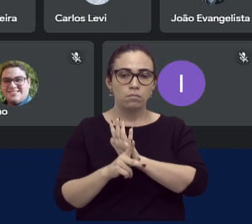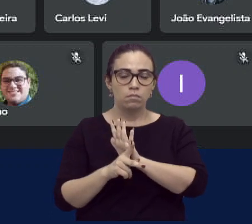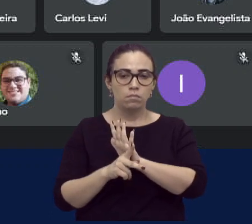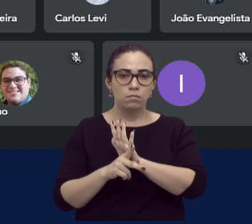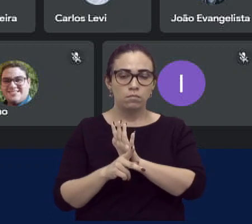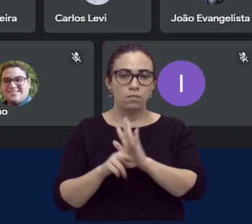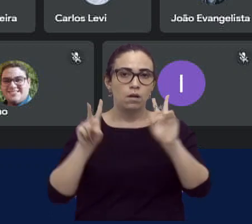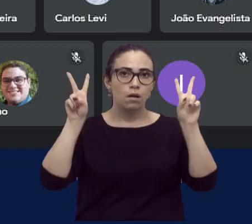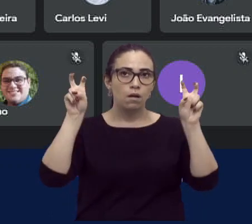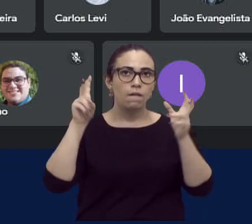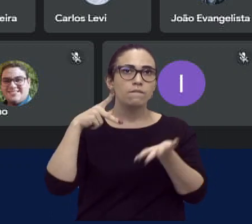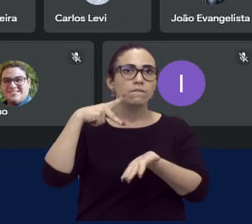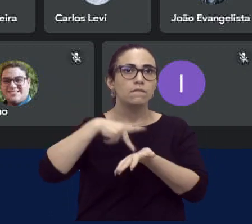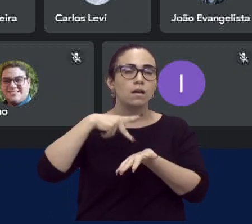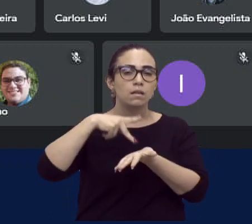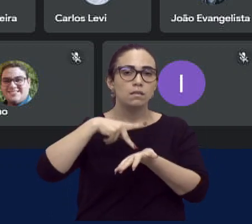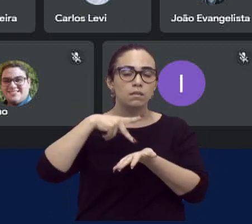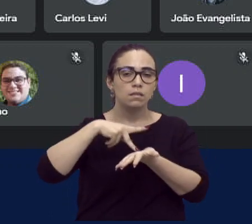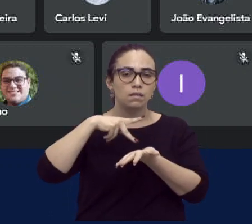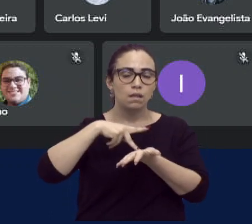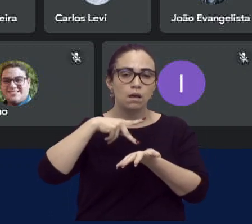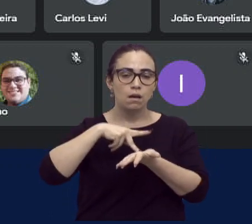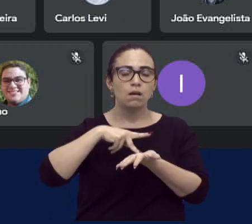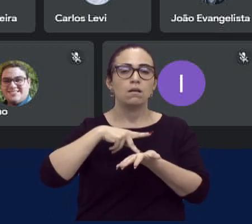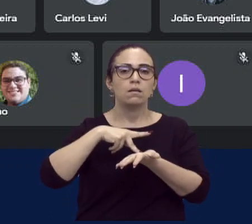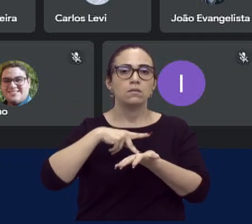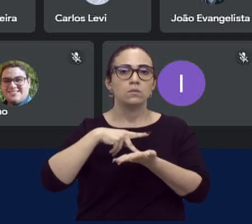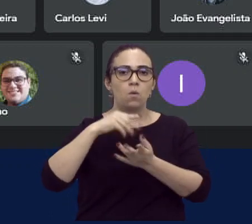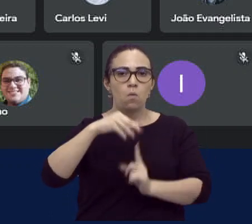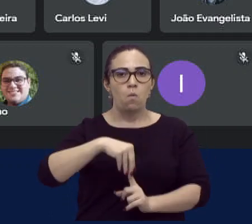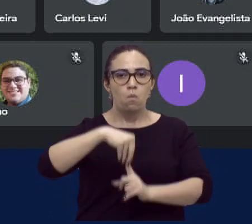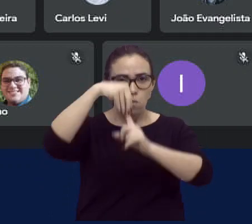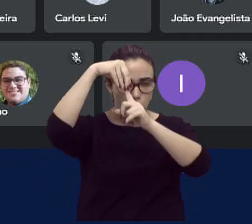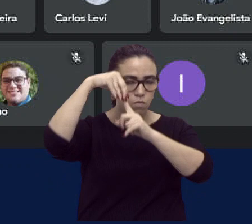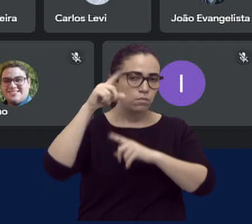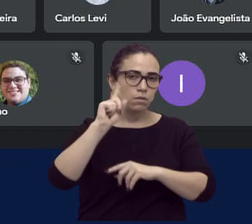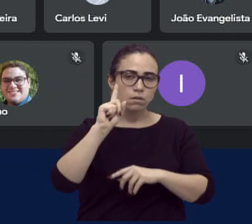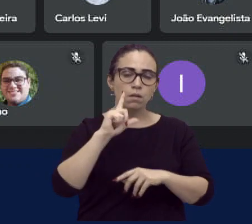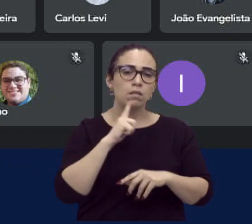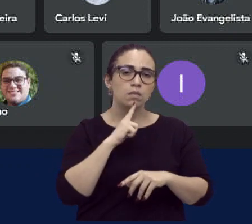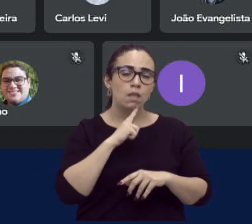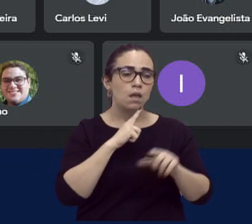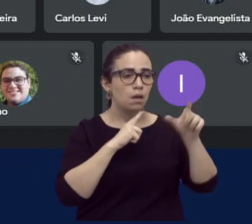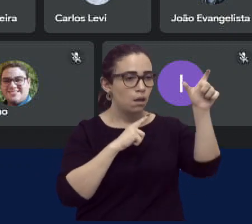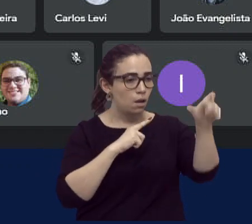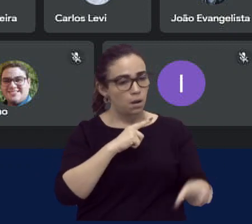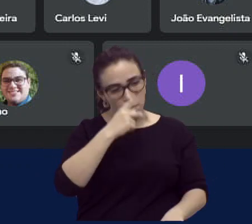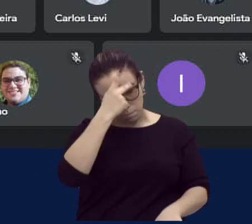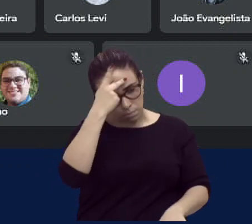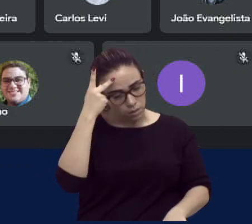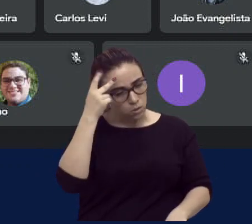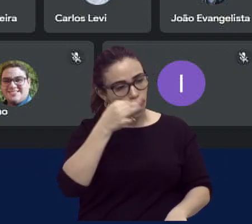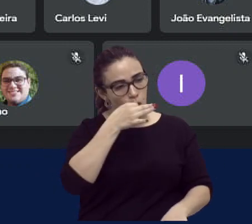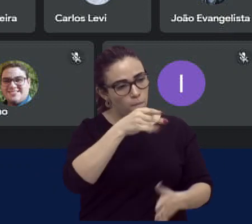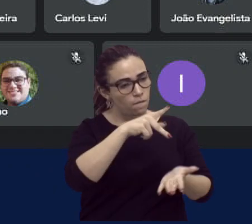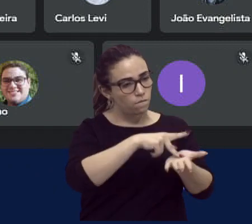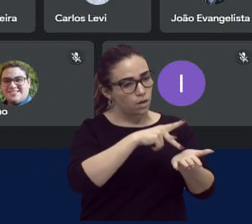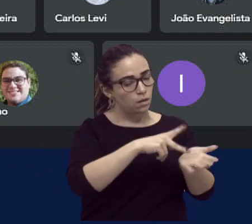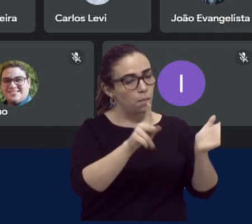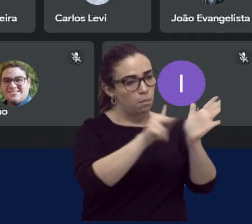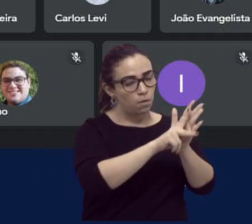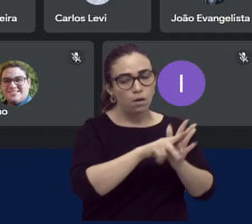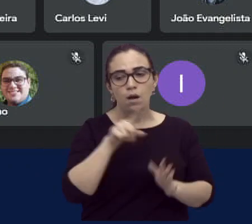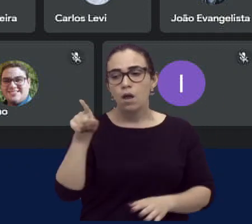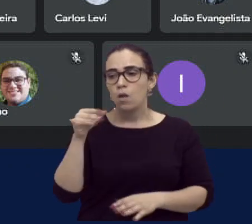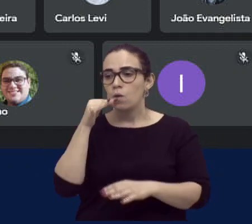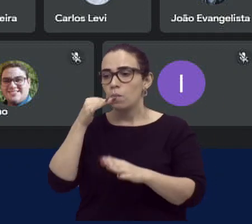né? Existem sempre 2 lados. Dependendo de onde eu estou, eu tenho uma visão da situação. Então,